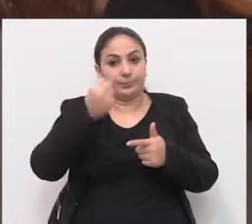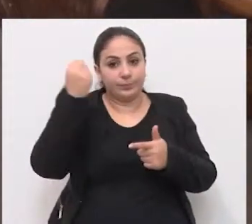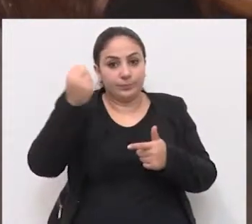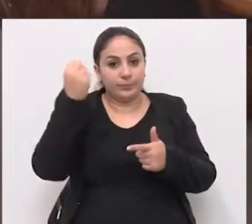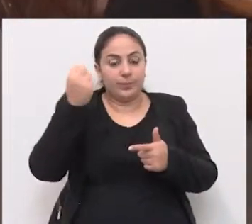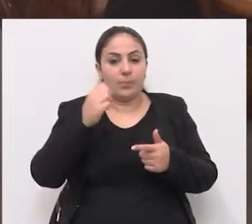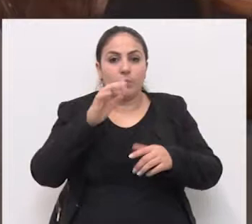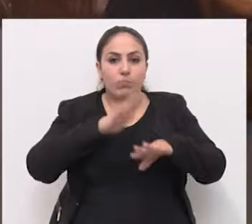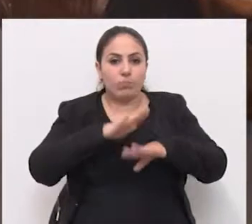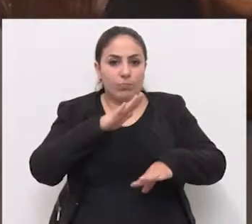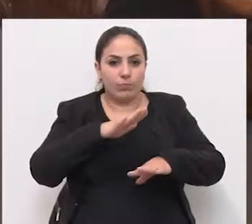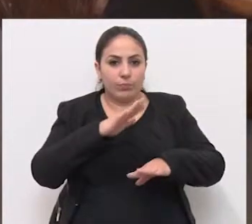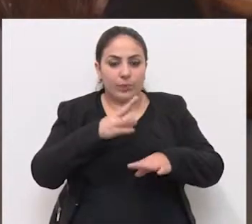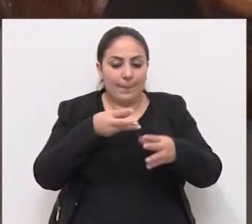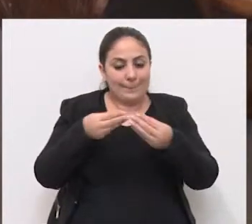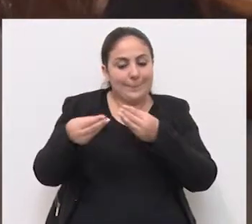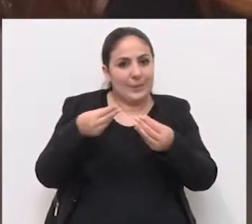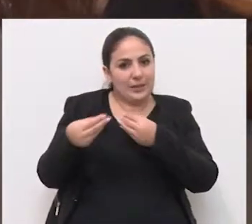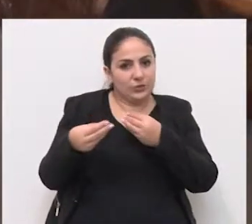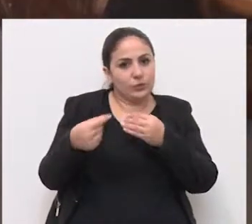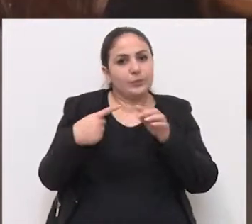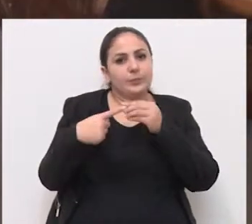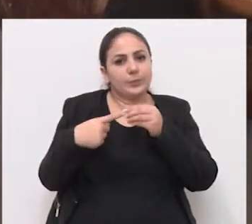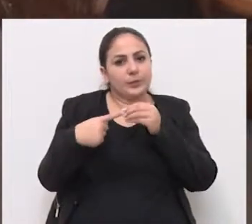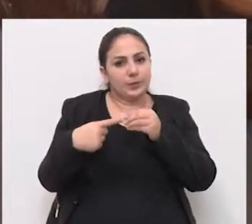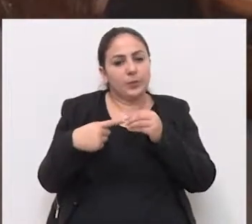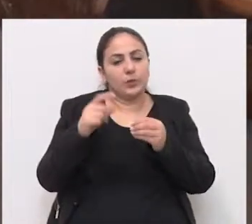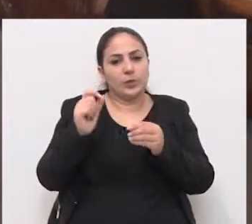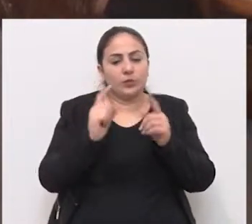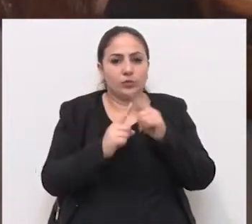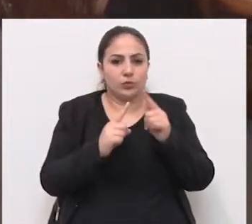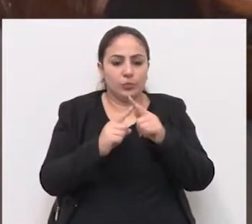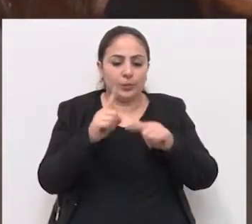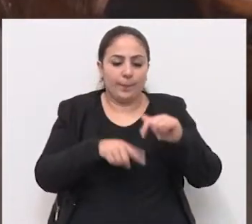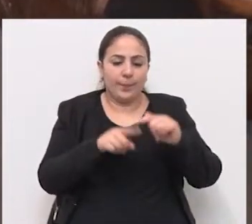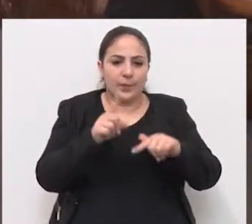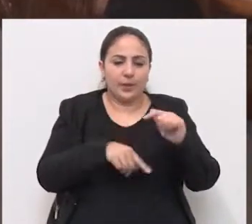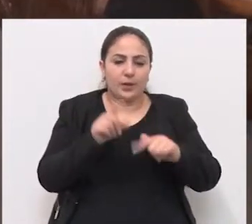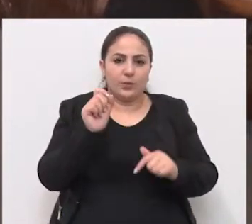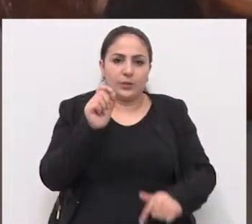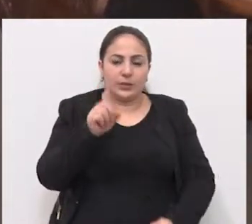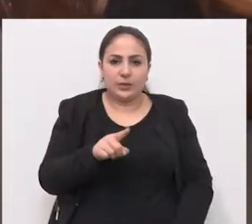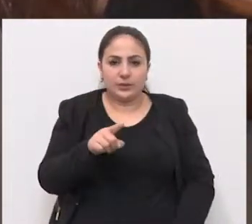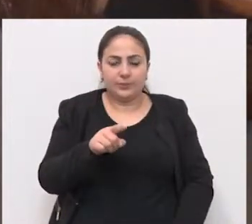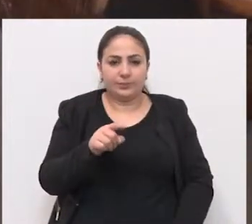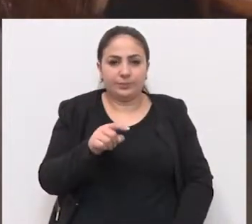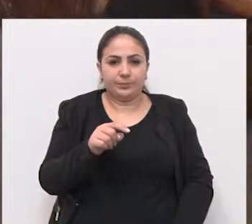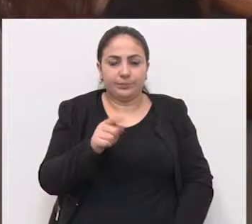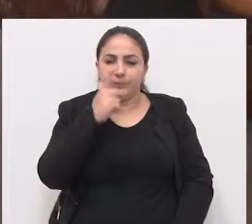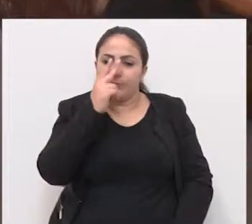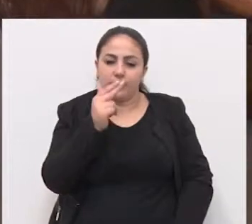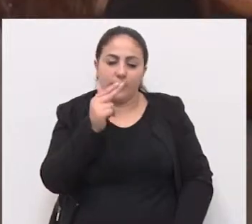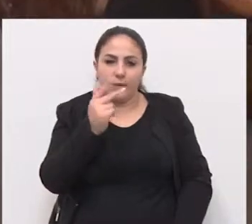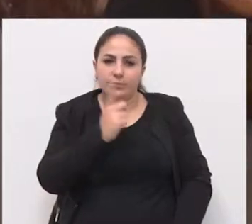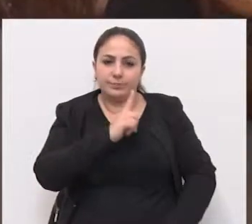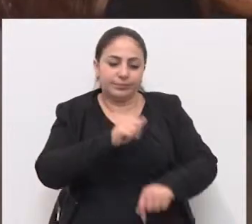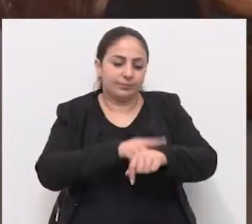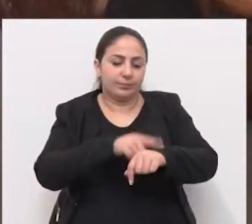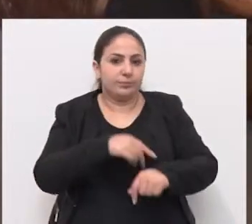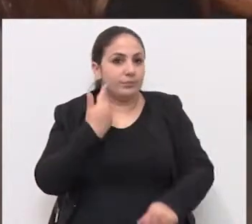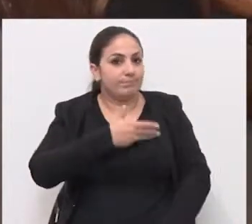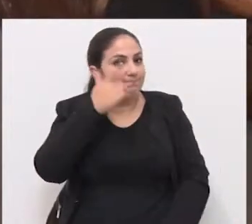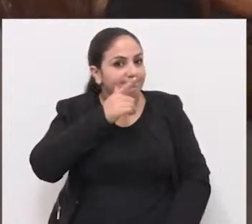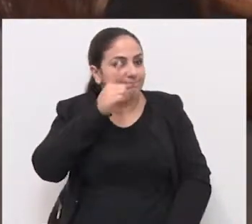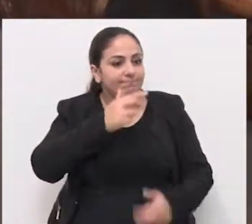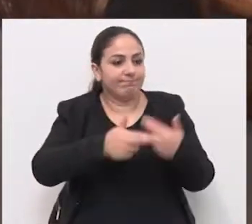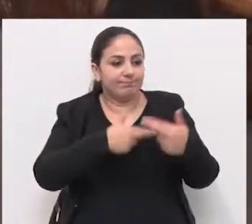graves problemas que nós temos enfrentado, além do plástico, principalmente esse tipo de material que ao mesmo